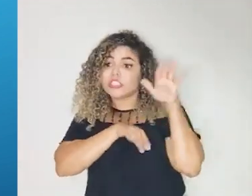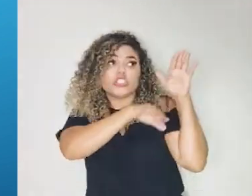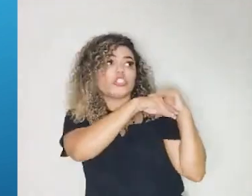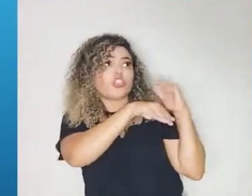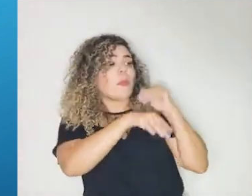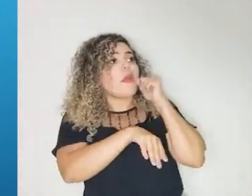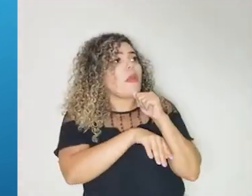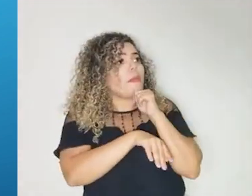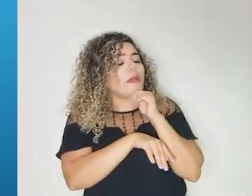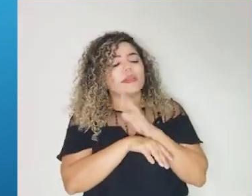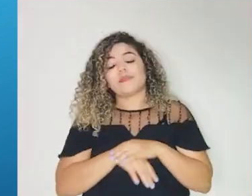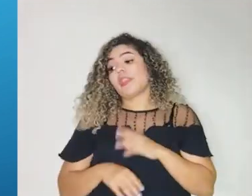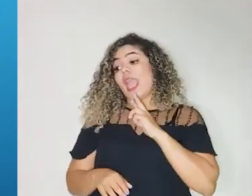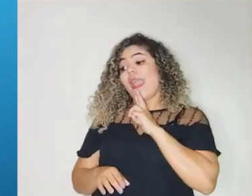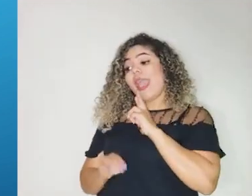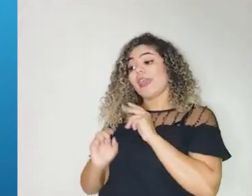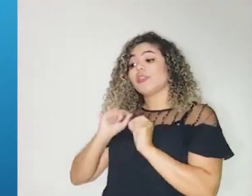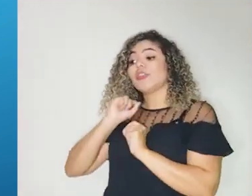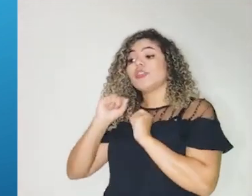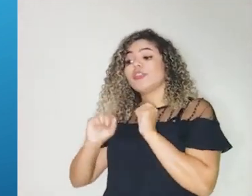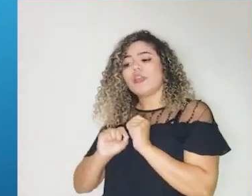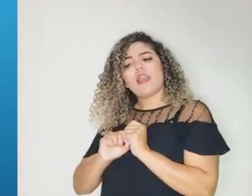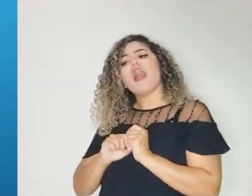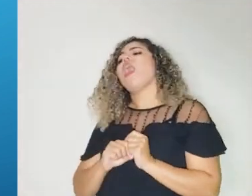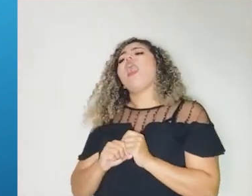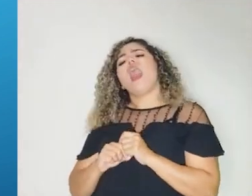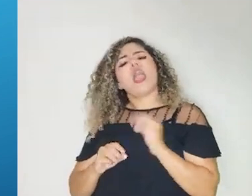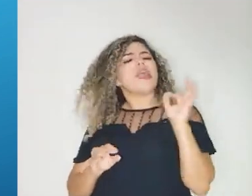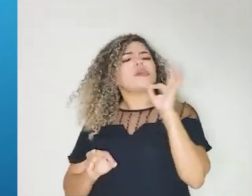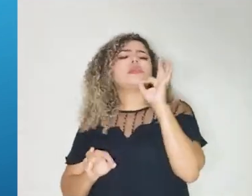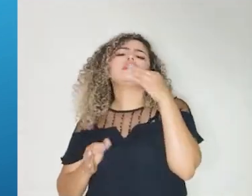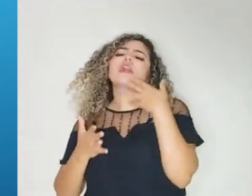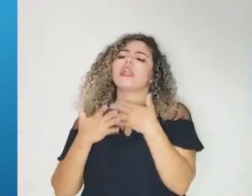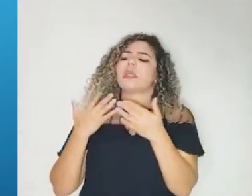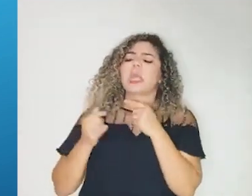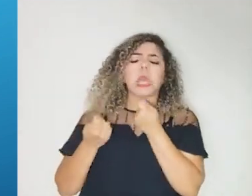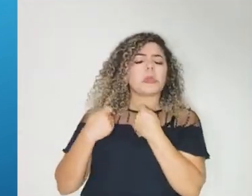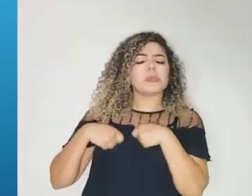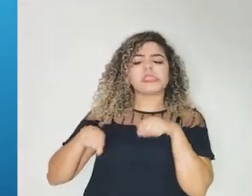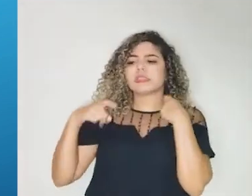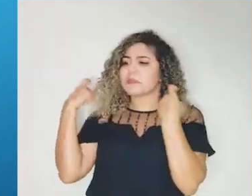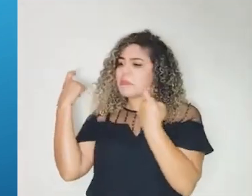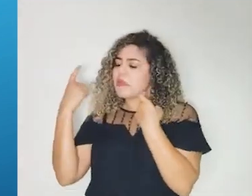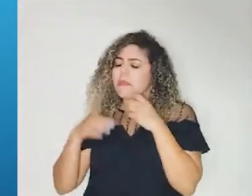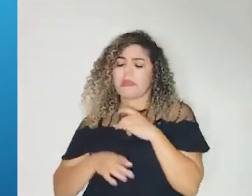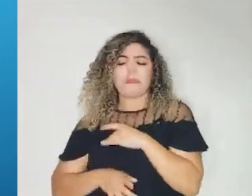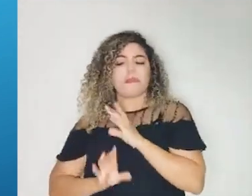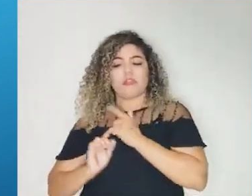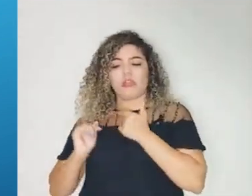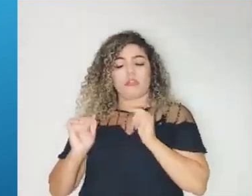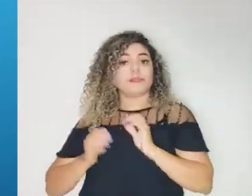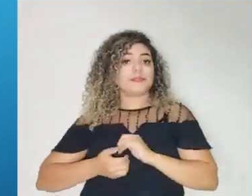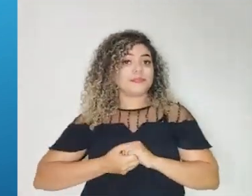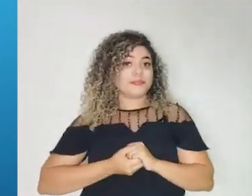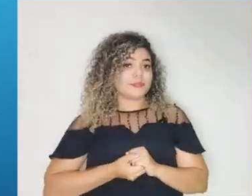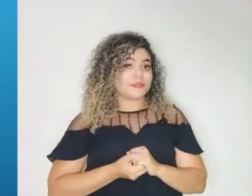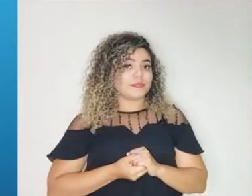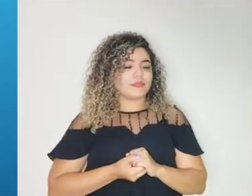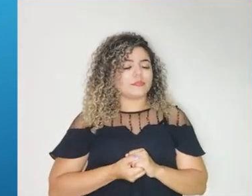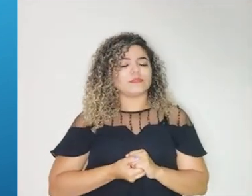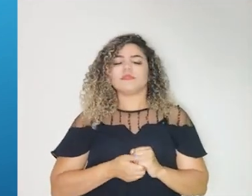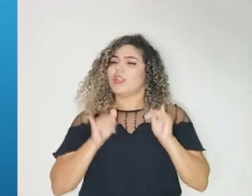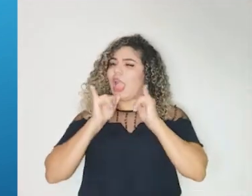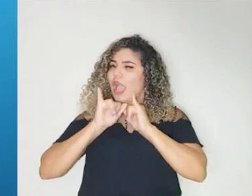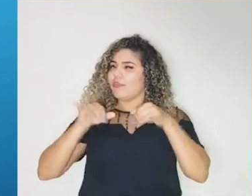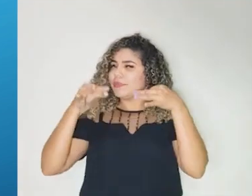mãe, que respondeu sem hesitar que se tratava de um inseto comum e que não havia motivo para temê-lo. A